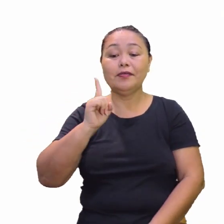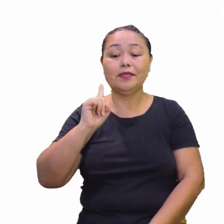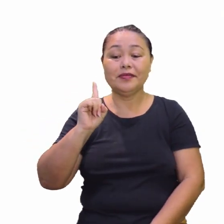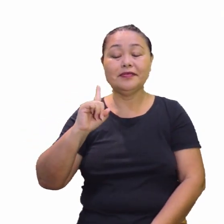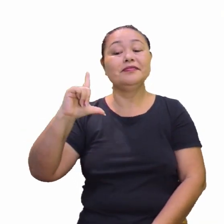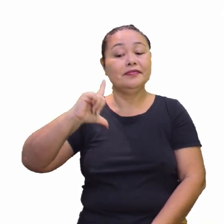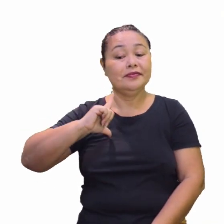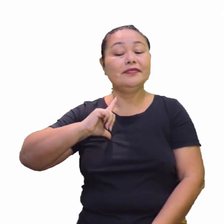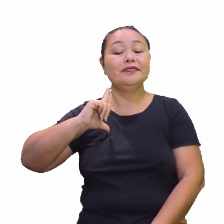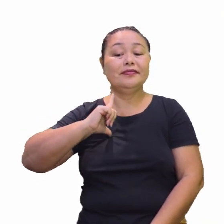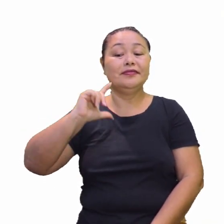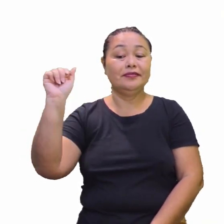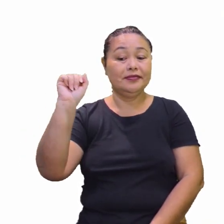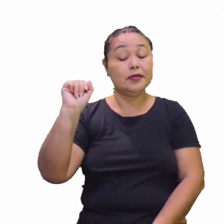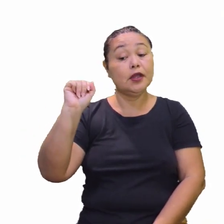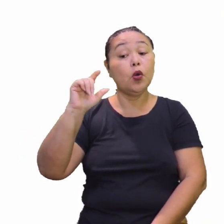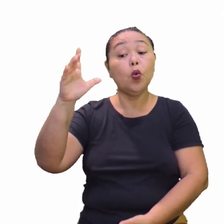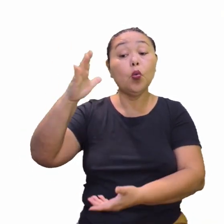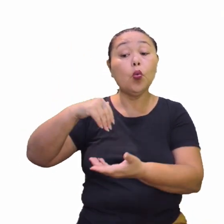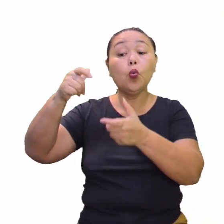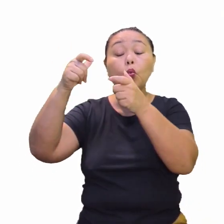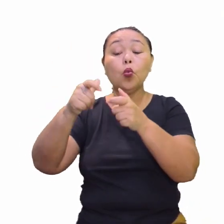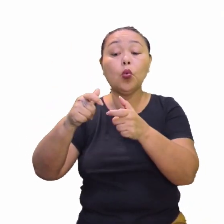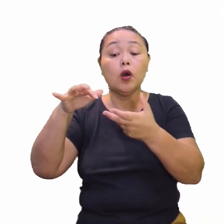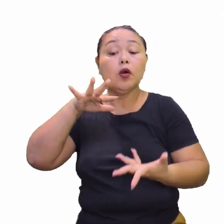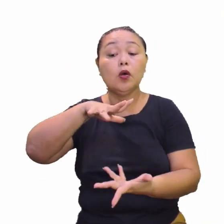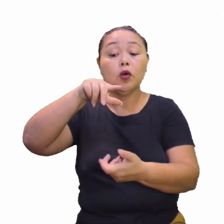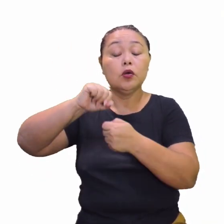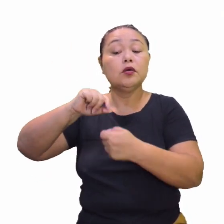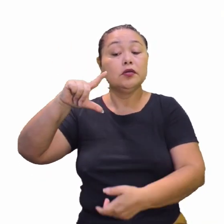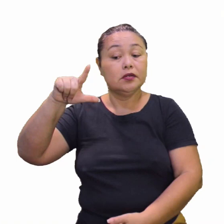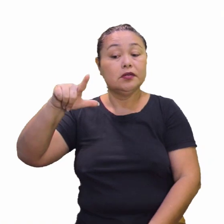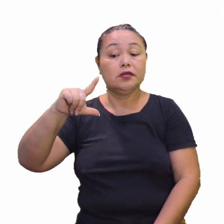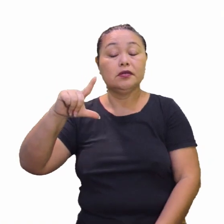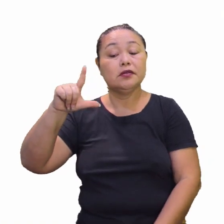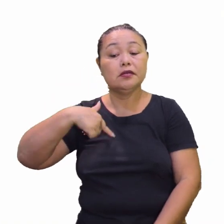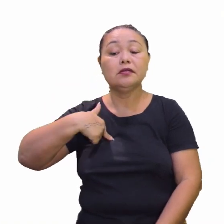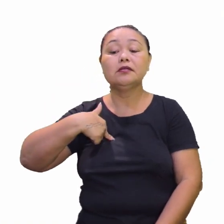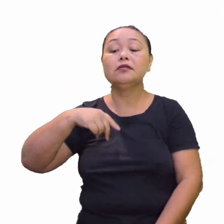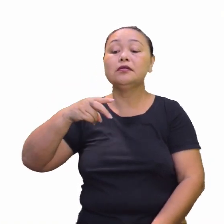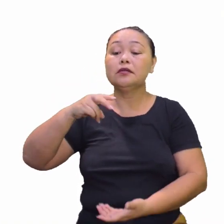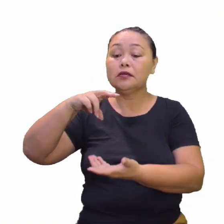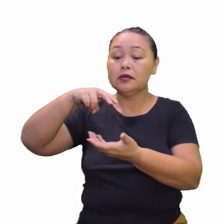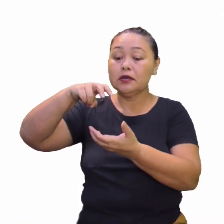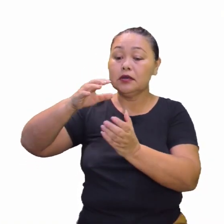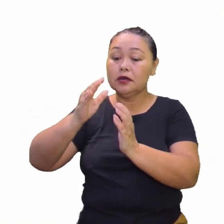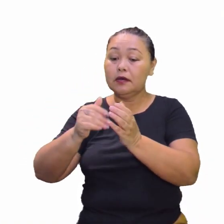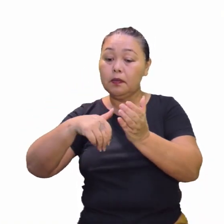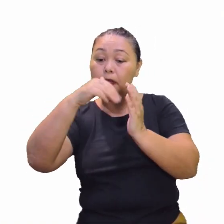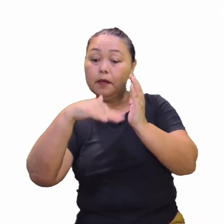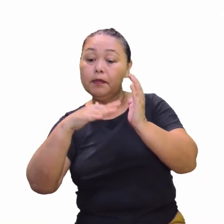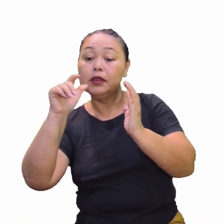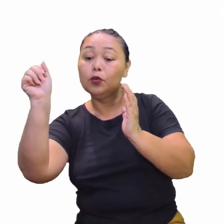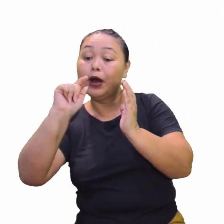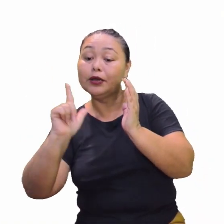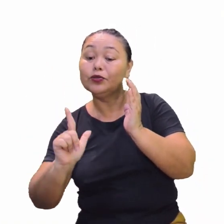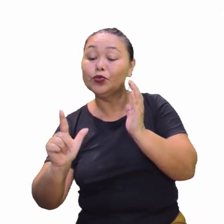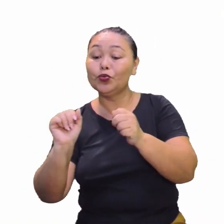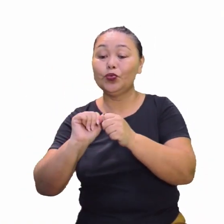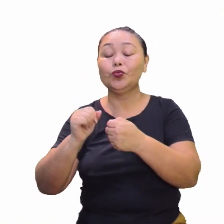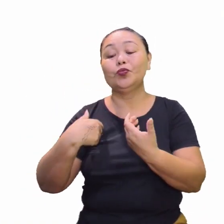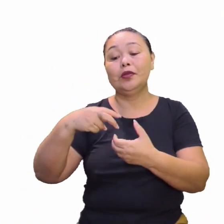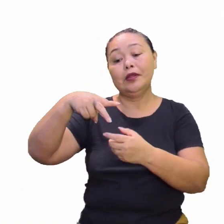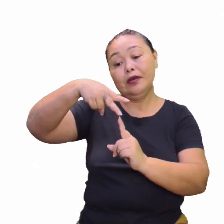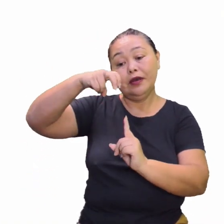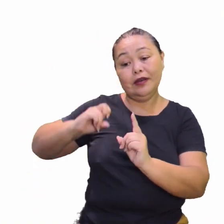vermelha, não. Tem que ser. Eles fizeram o único lugar do mundo, que esse refrigerante pintou a latinha de azul. O único